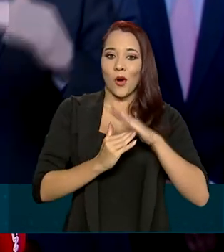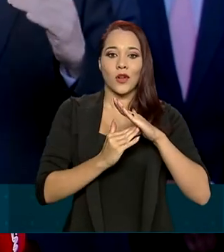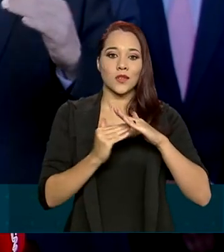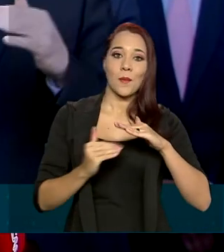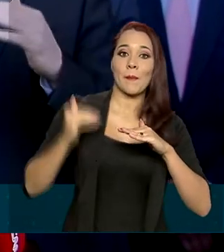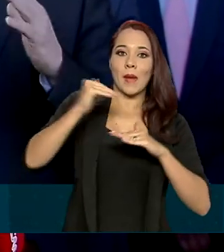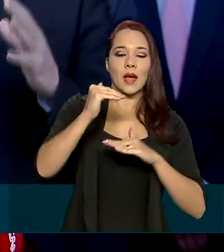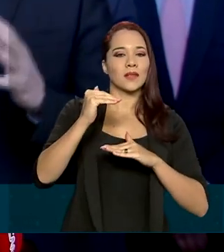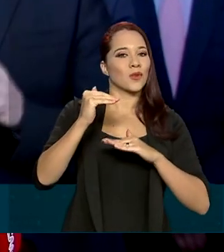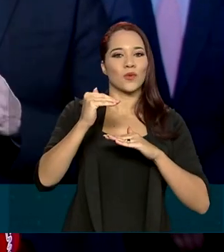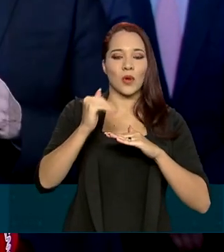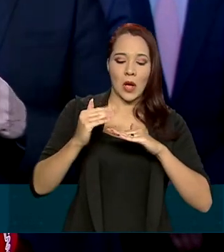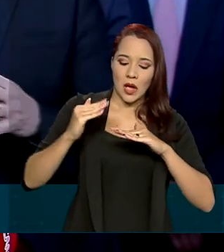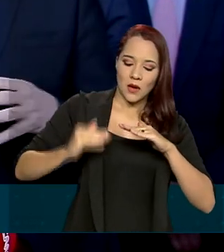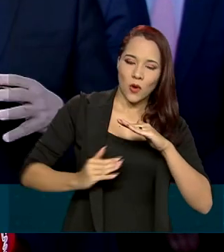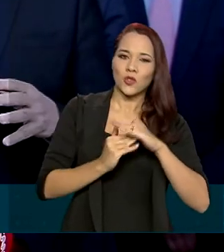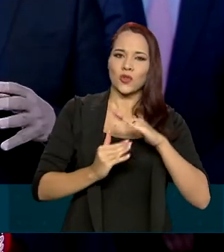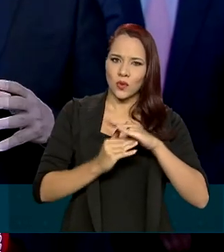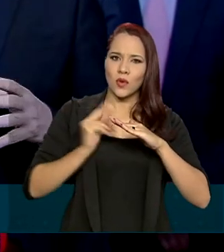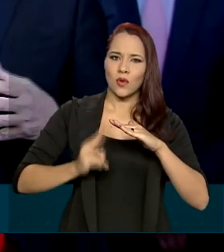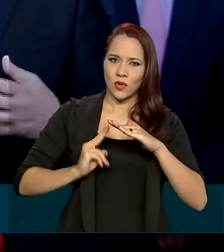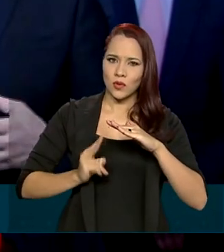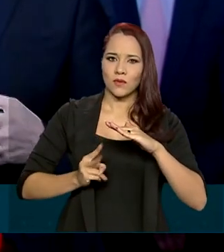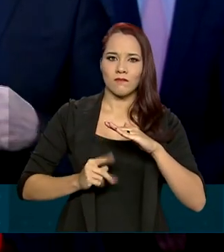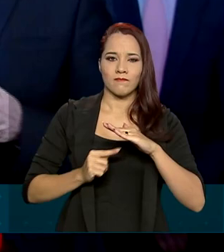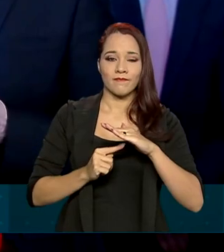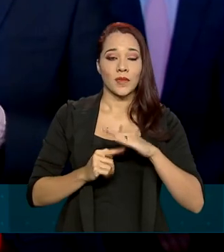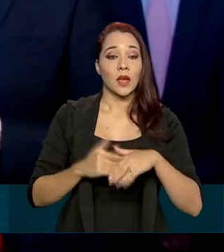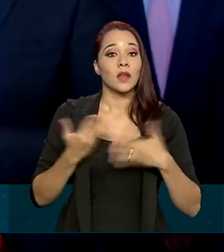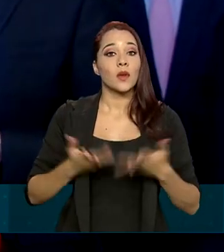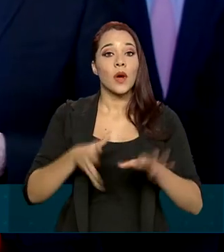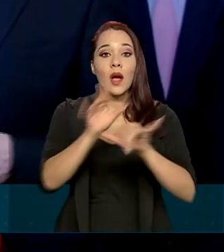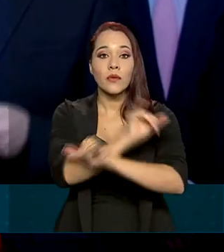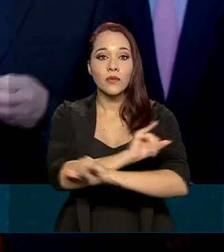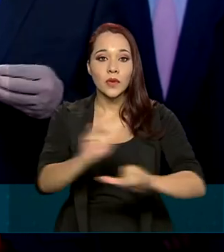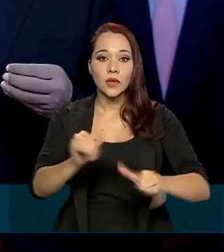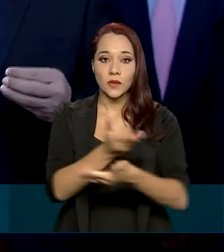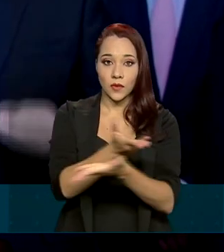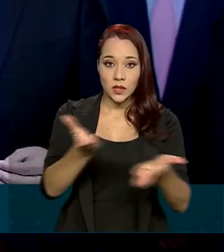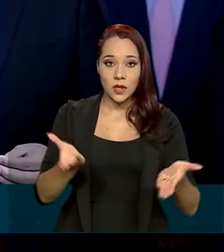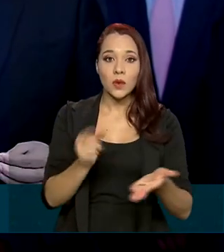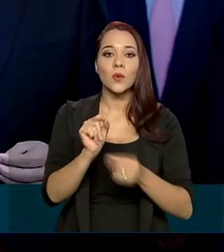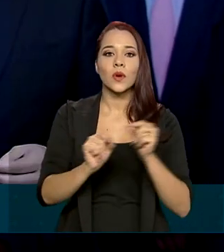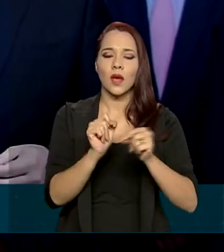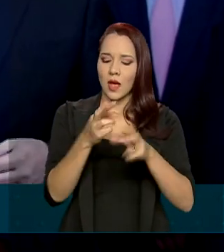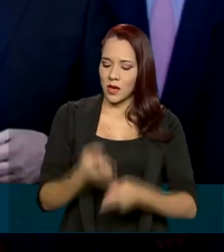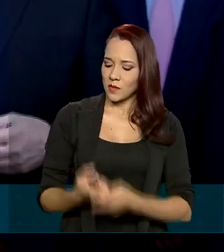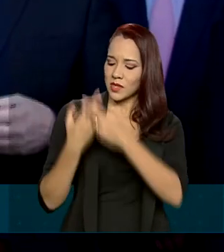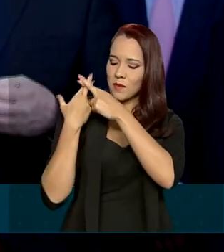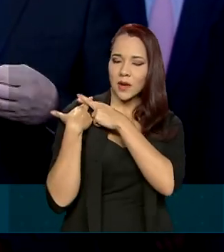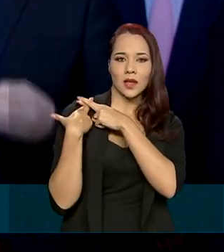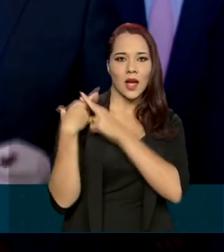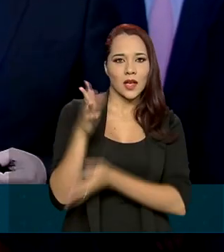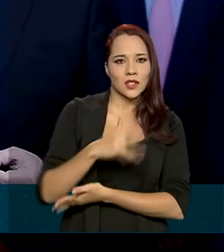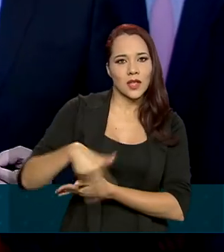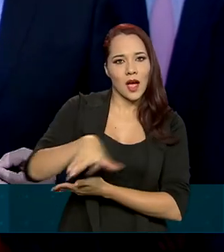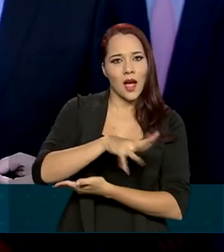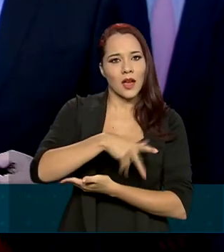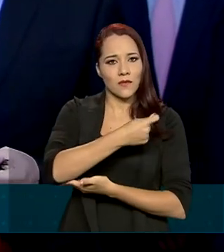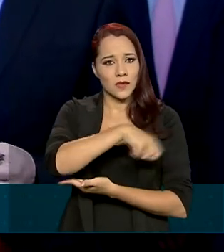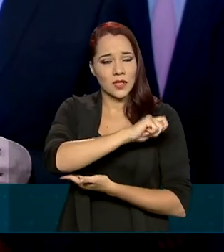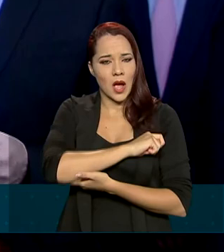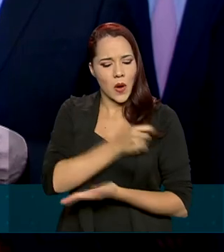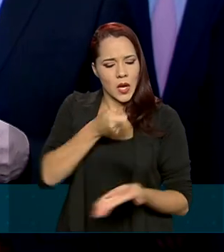nós temos que, e não pode ser furado. Então, o recado que nós queremos dar é responsabilidade fiscal, rigor nas